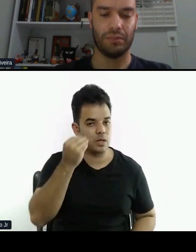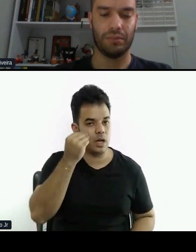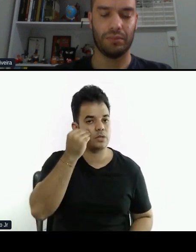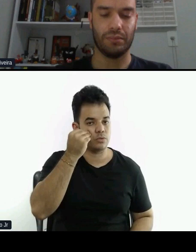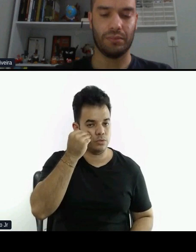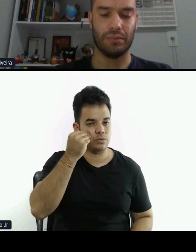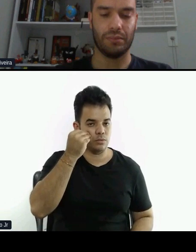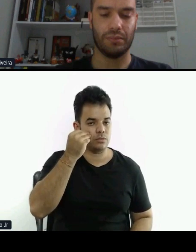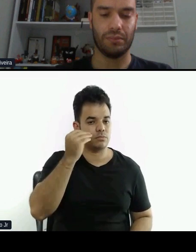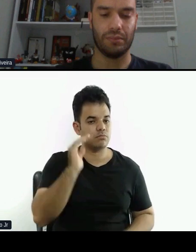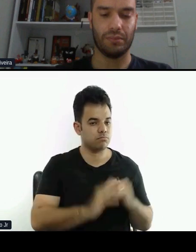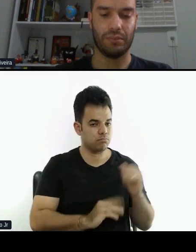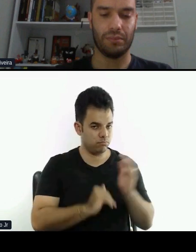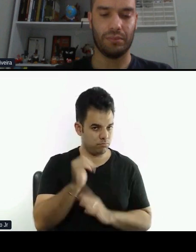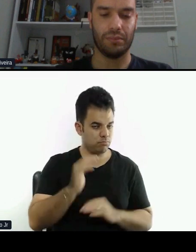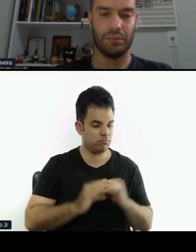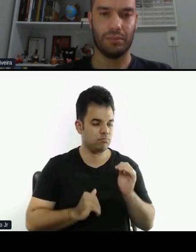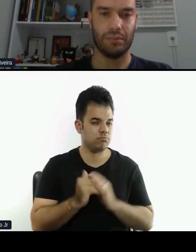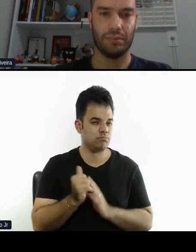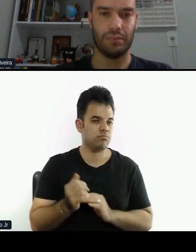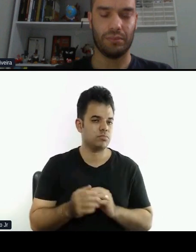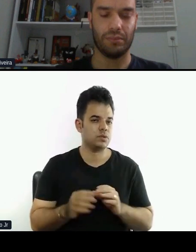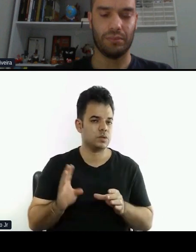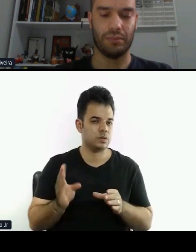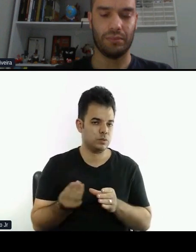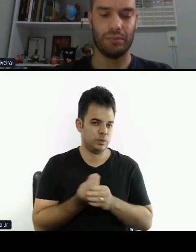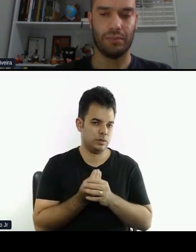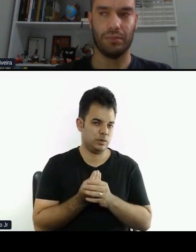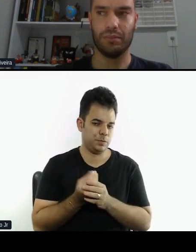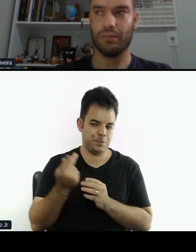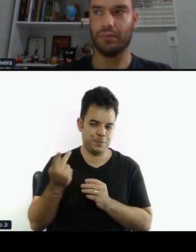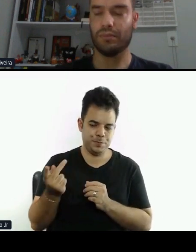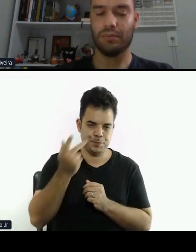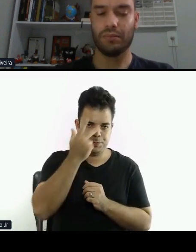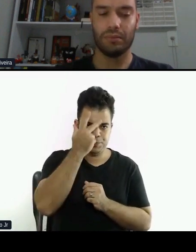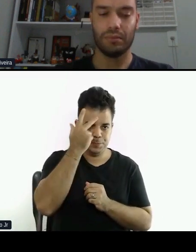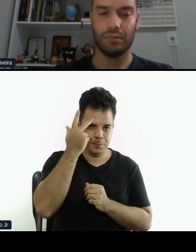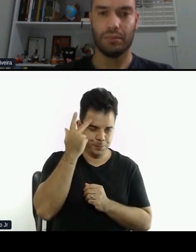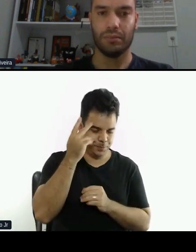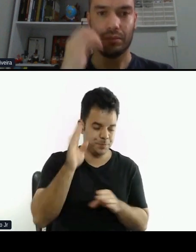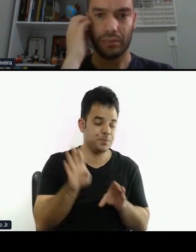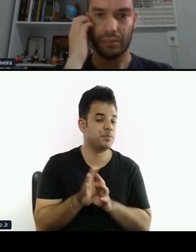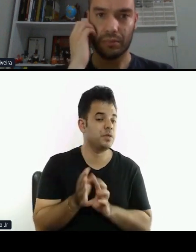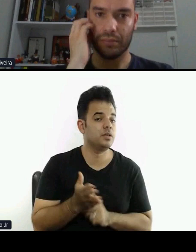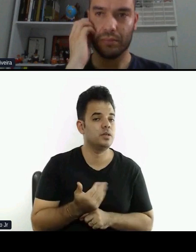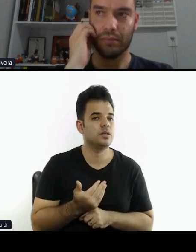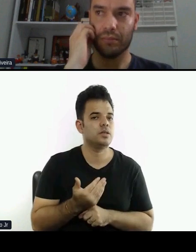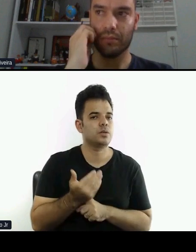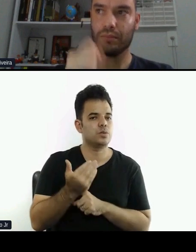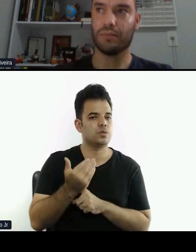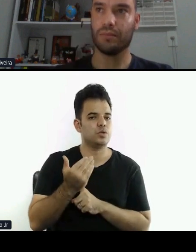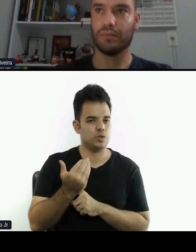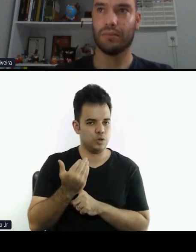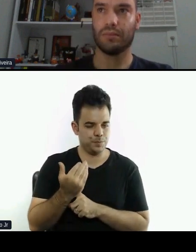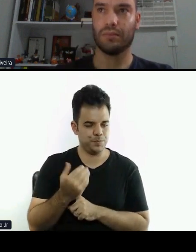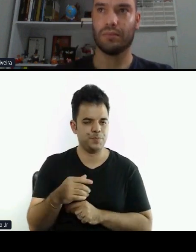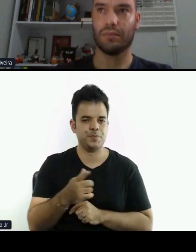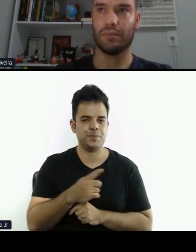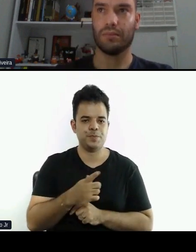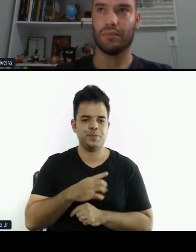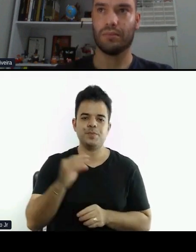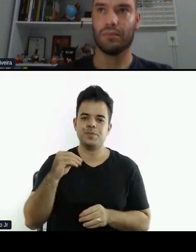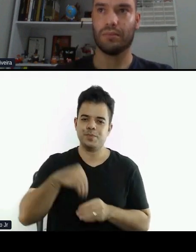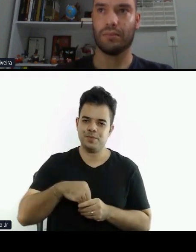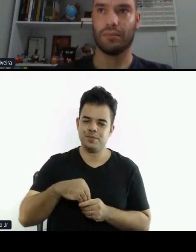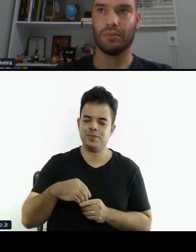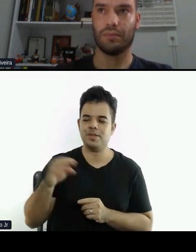essas práticas de inclusão. E também vem na parte de tecnologia, na parte tecnológica, né? Então foi até que o nosso amigo Túlio trouxe, que de